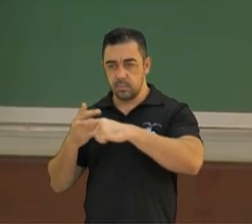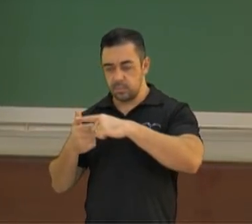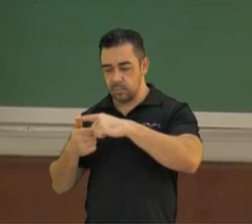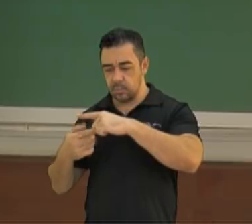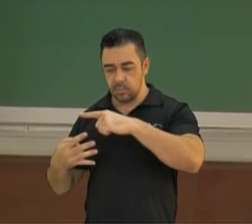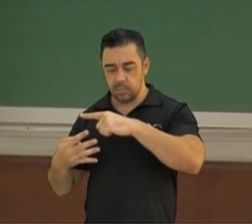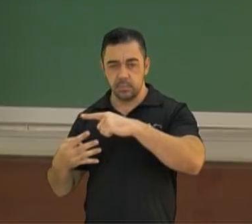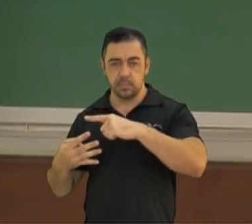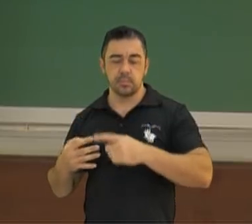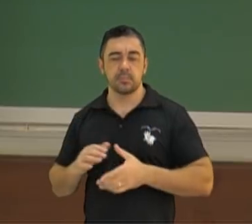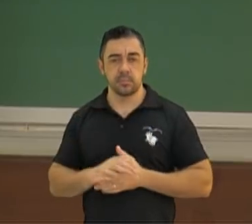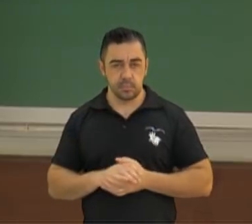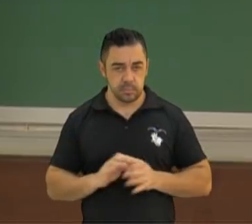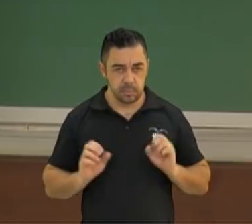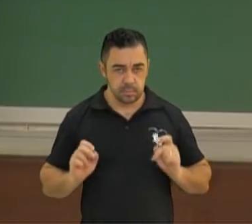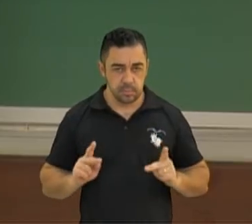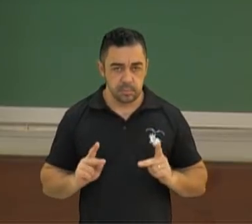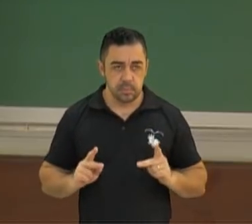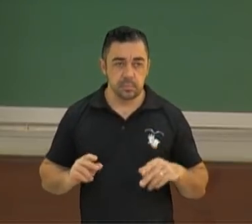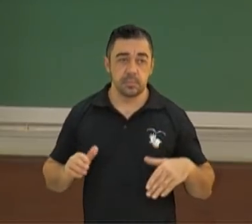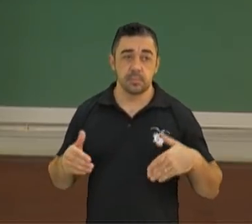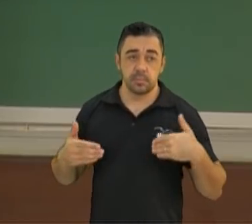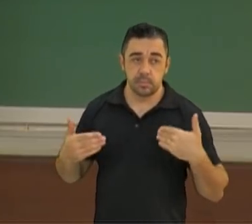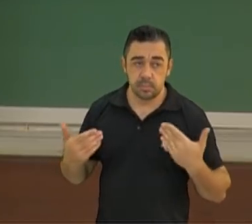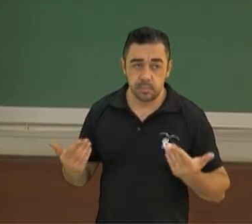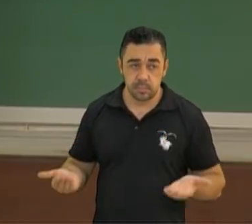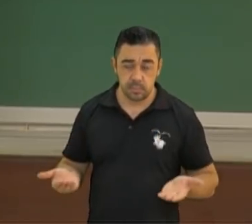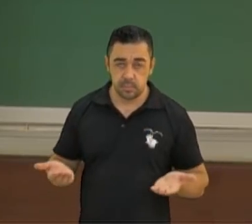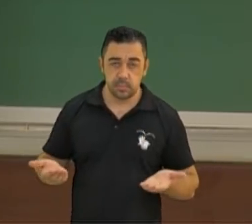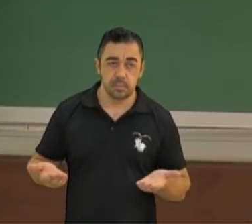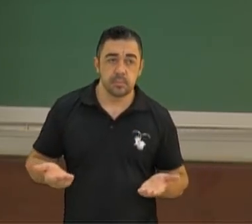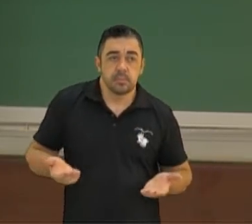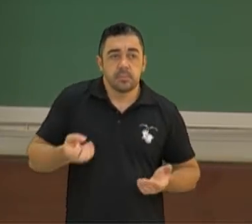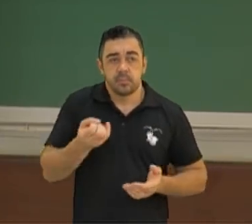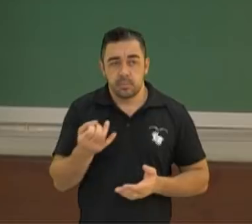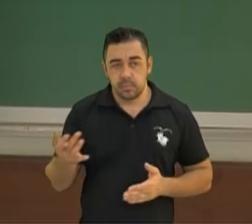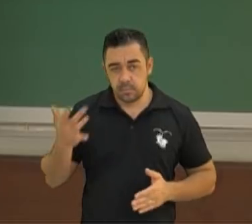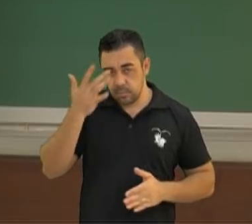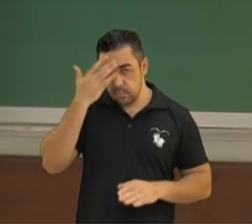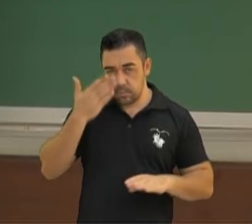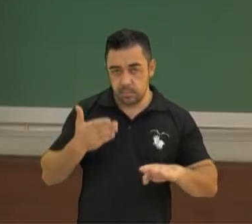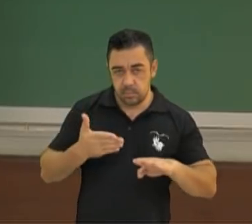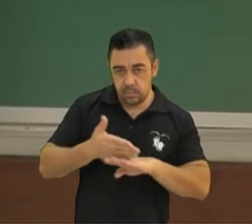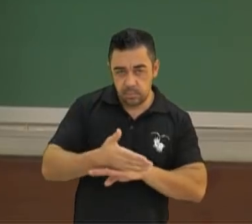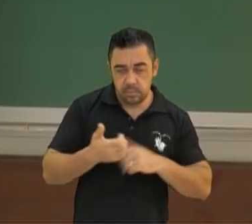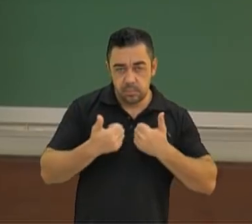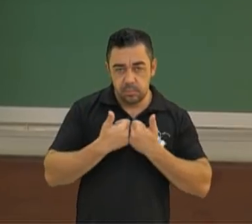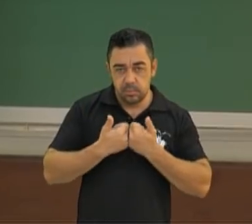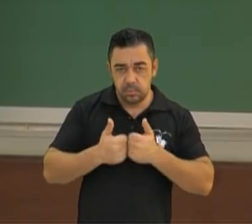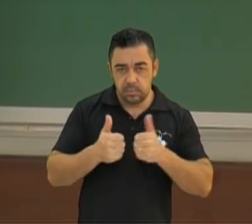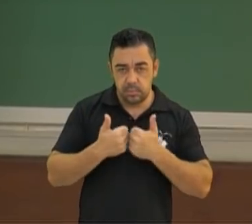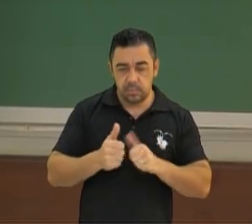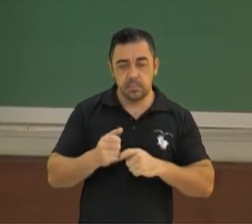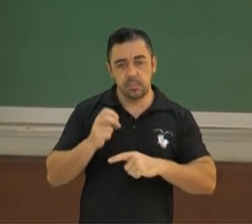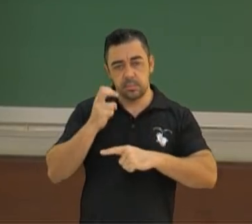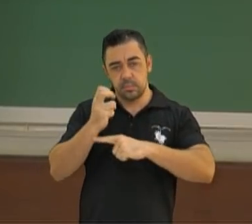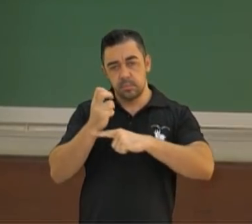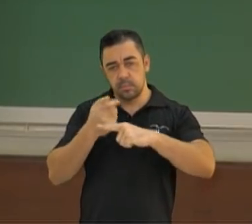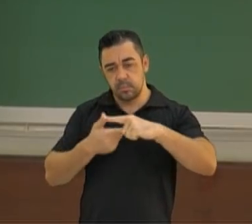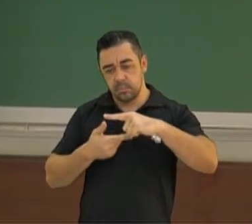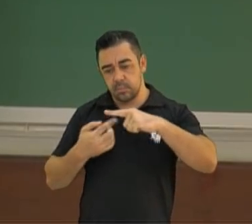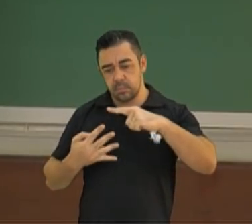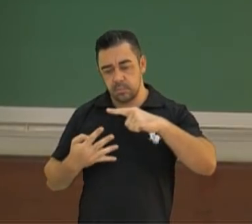24 avos, ok? Bom, então, né, significa que 5 sobre 24